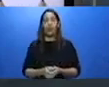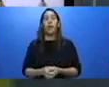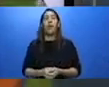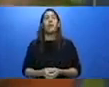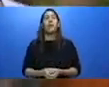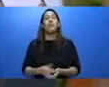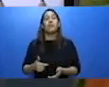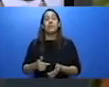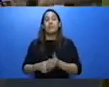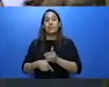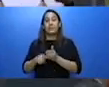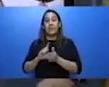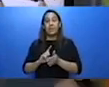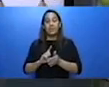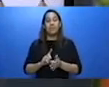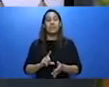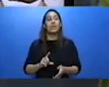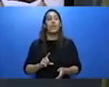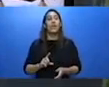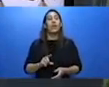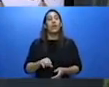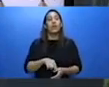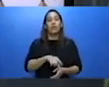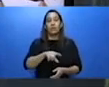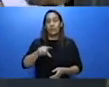Mas antes, vou deixar aqui para vocês